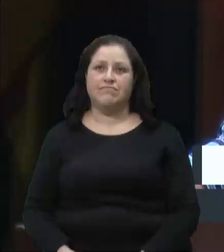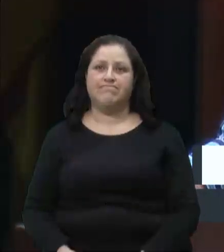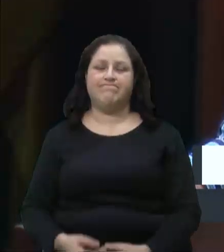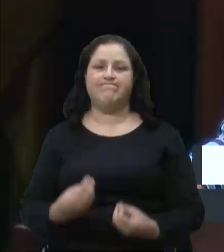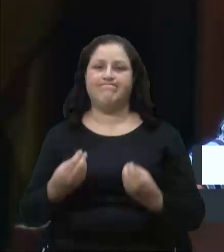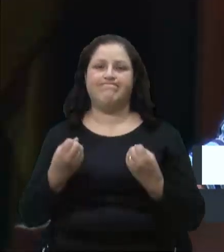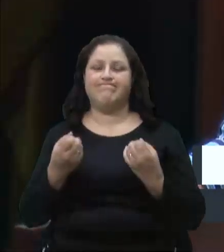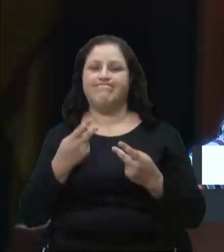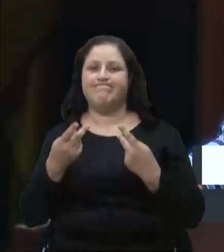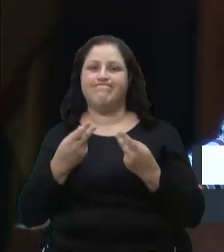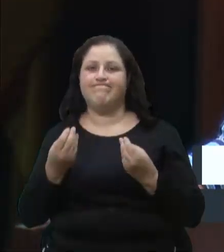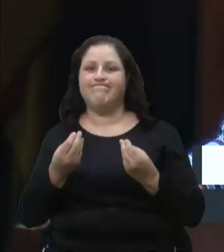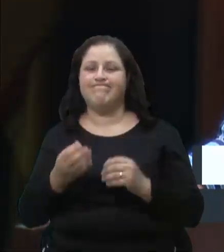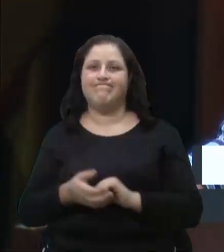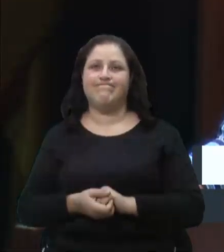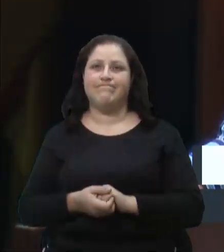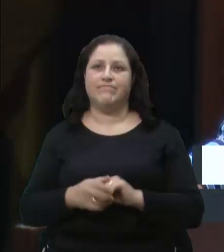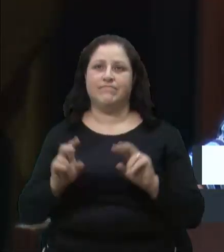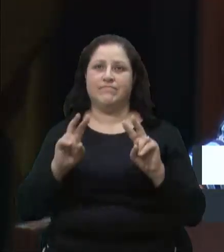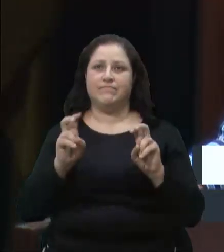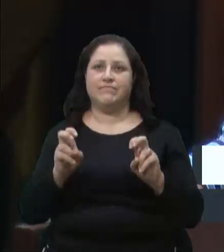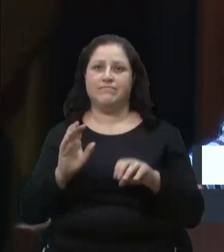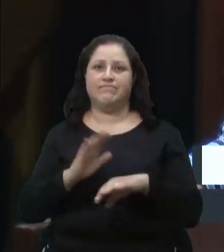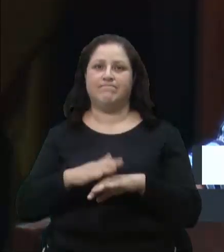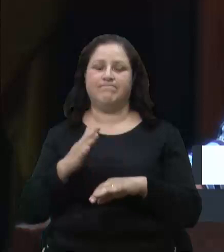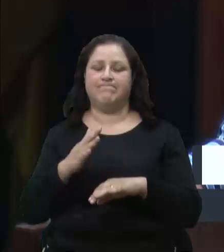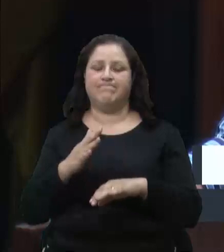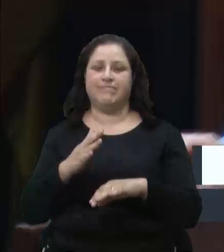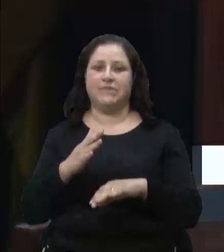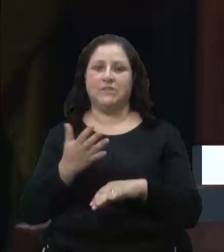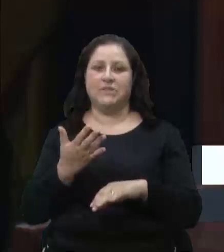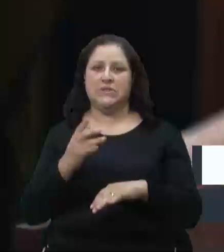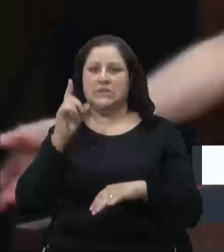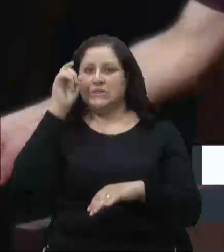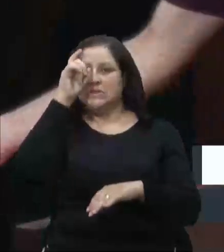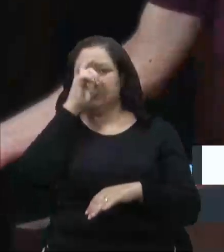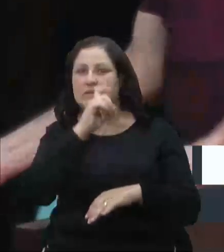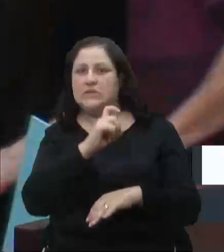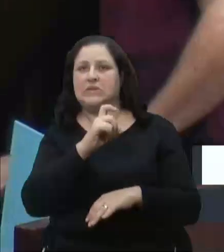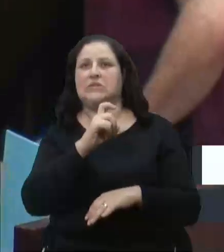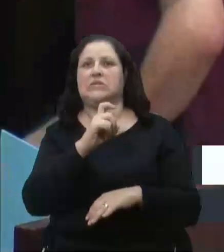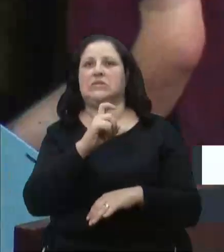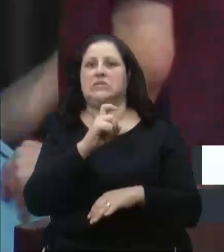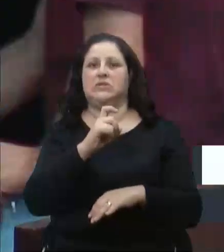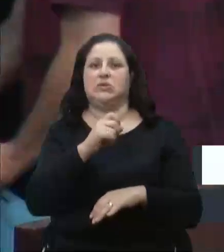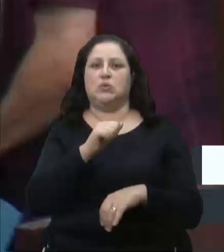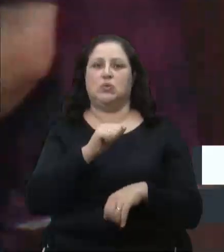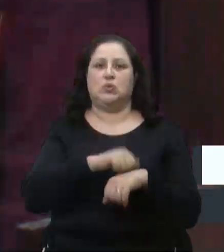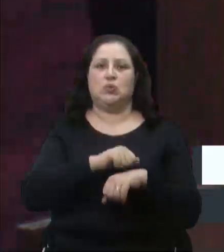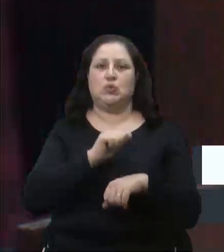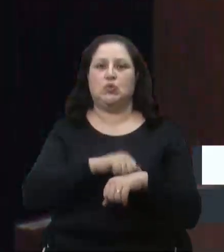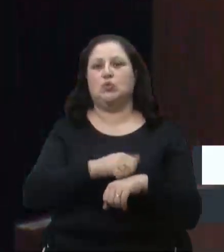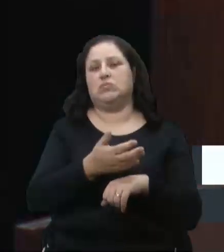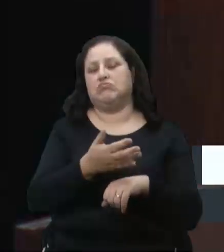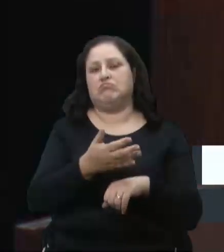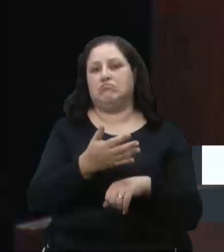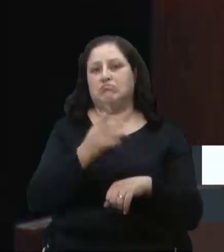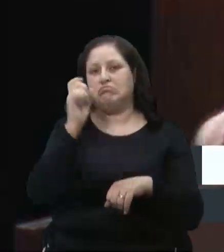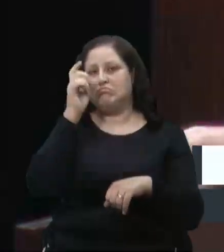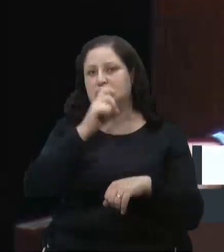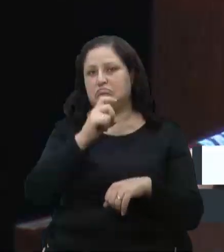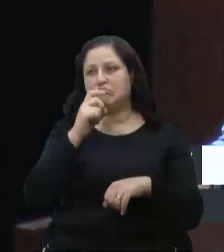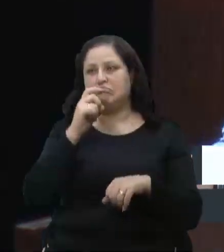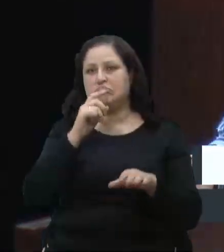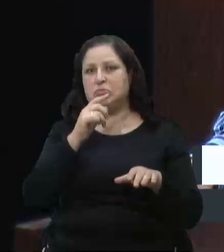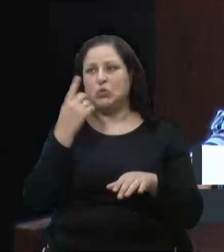falar? Acho que é um dos temas mais duros que eu tenho trabalhado nas últimas